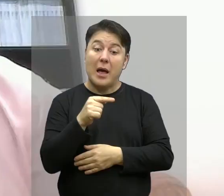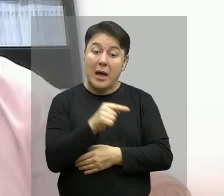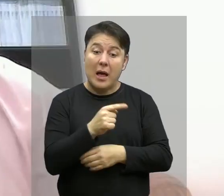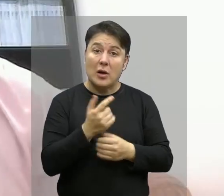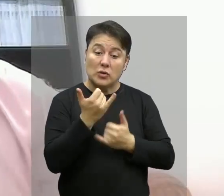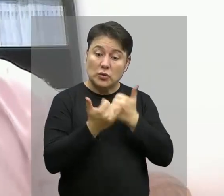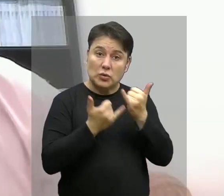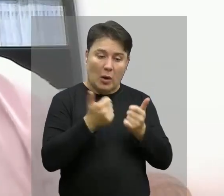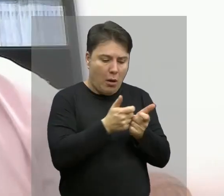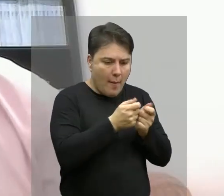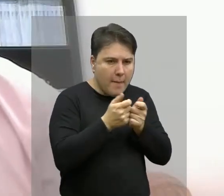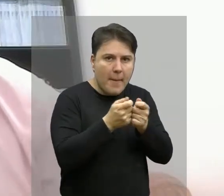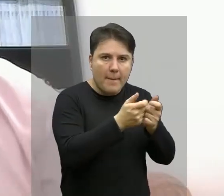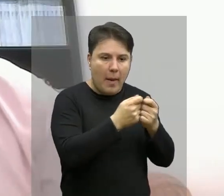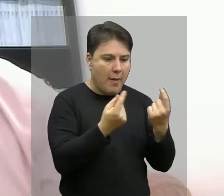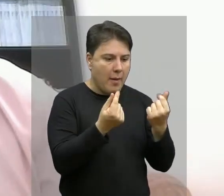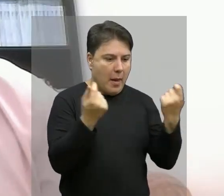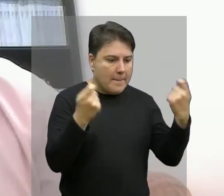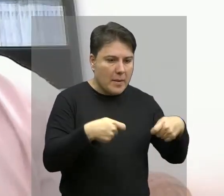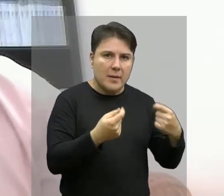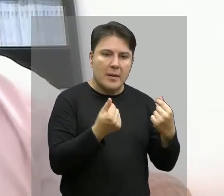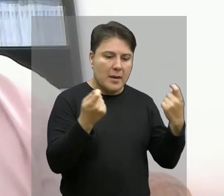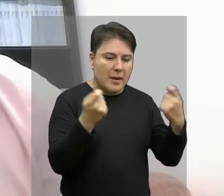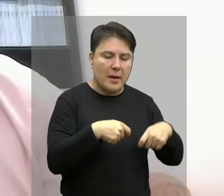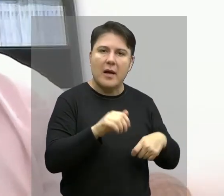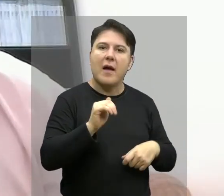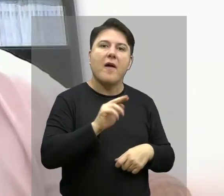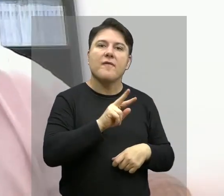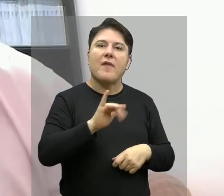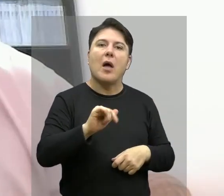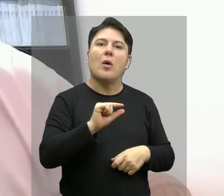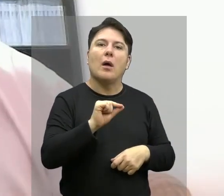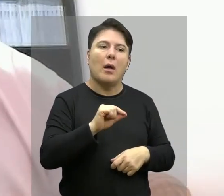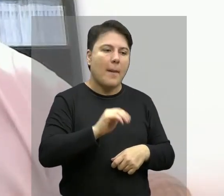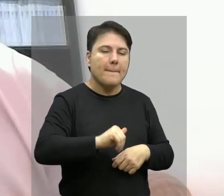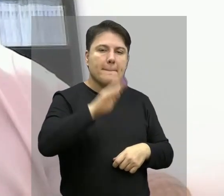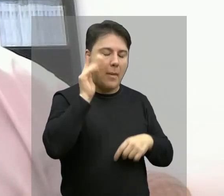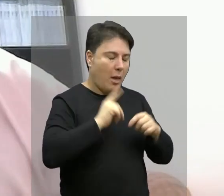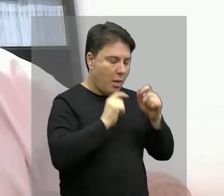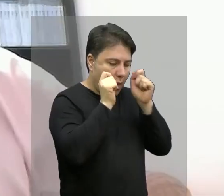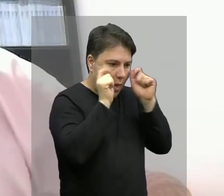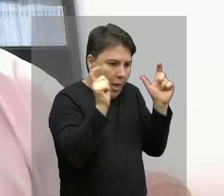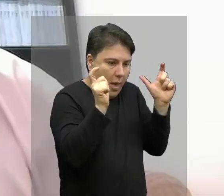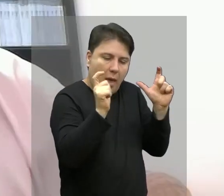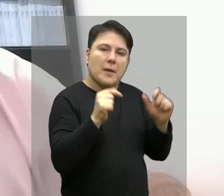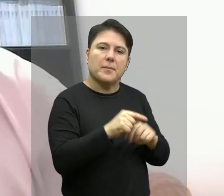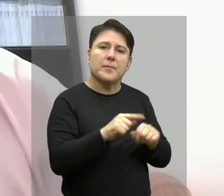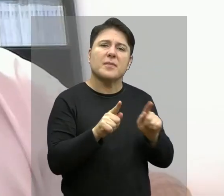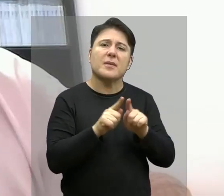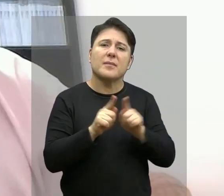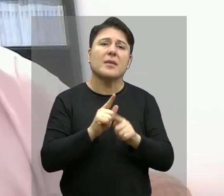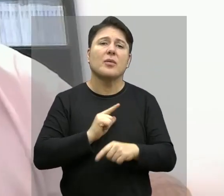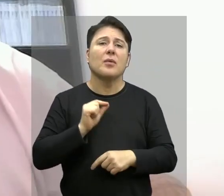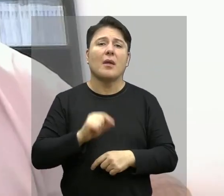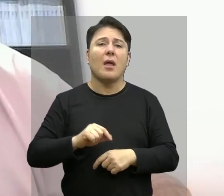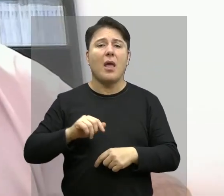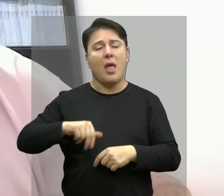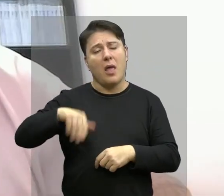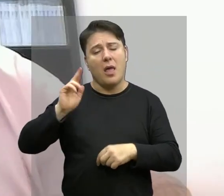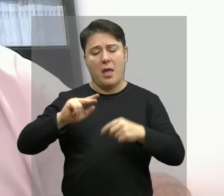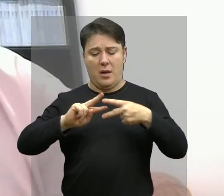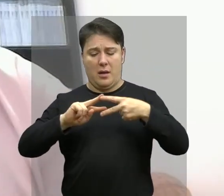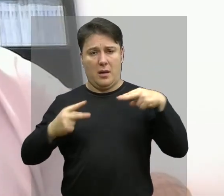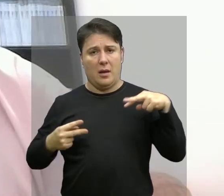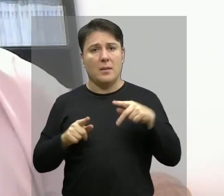diferente. Soma-se ainda as questões, né, genéticas, né, as questões epigenéticas, para a gente